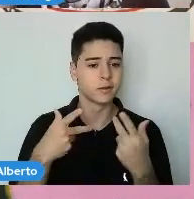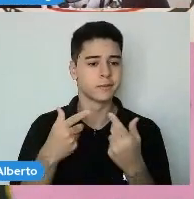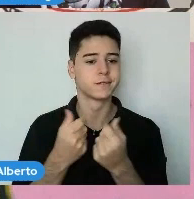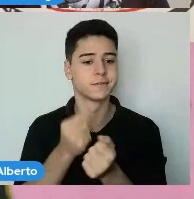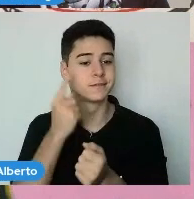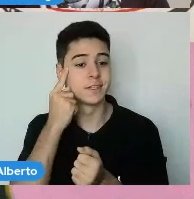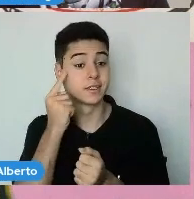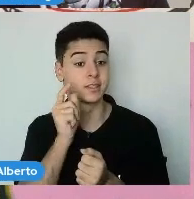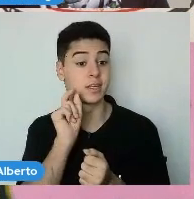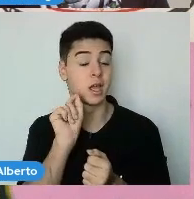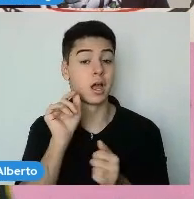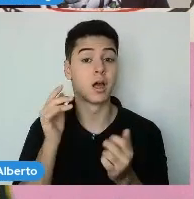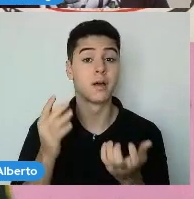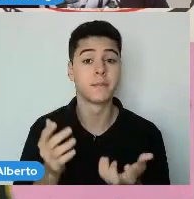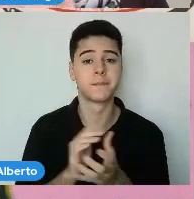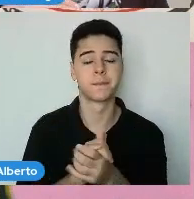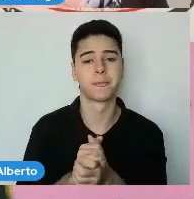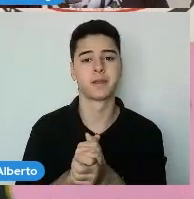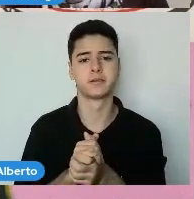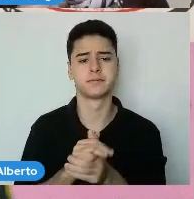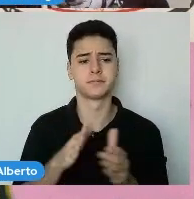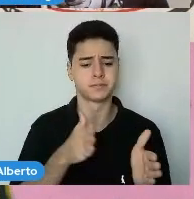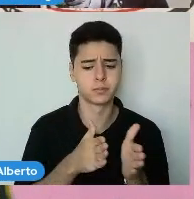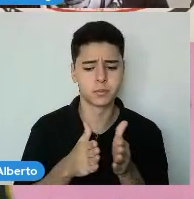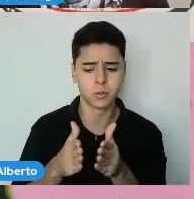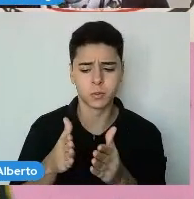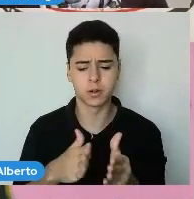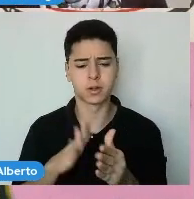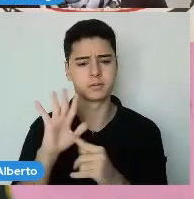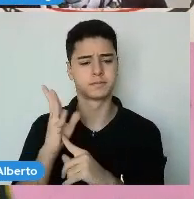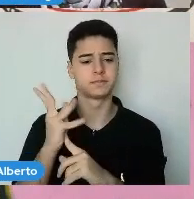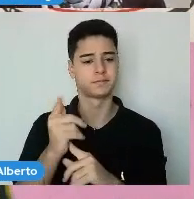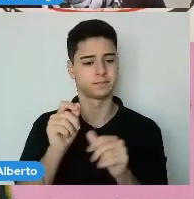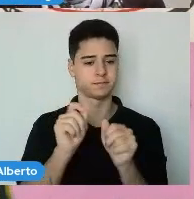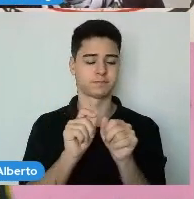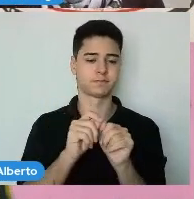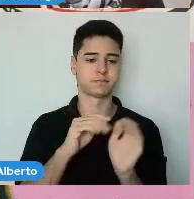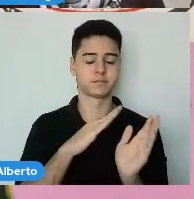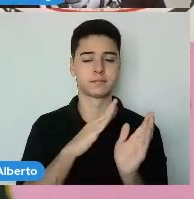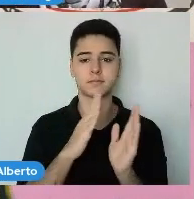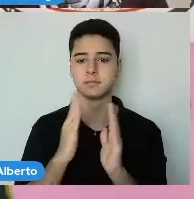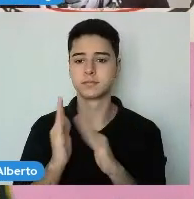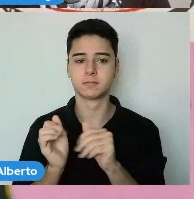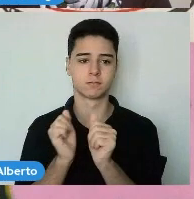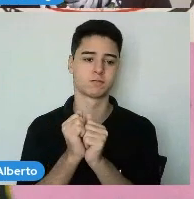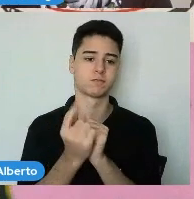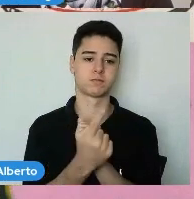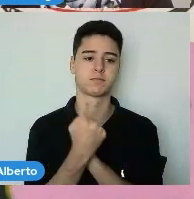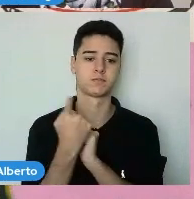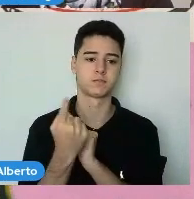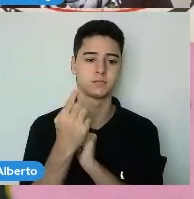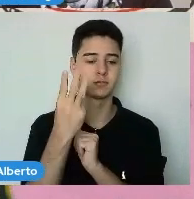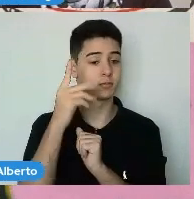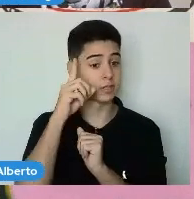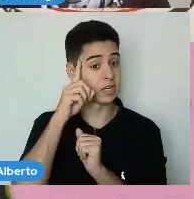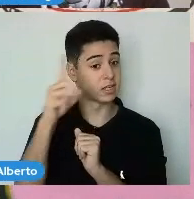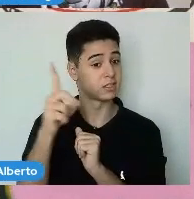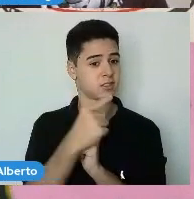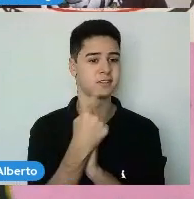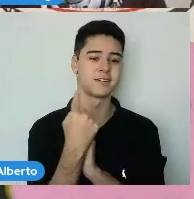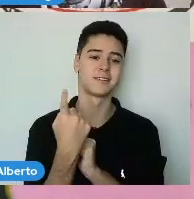ideia do caminho que a arte trilhou junto com a gente aí, nesses 3 dias em que